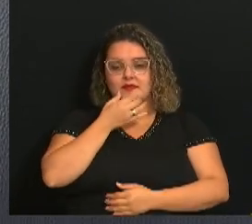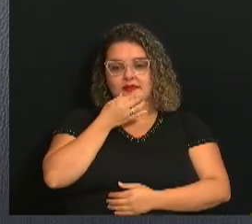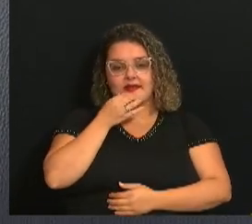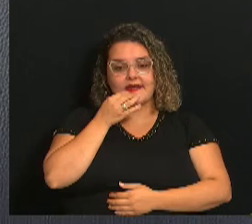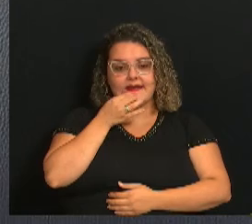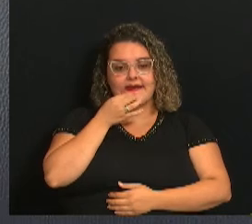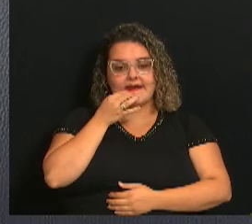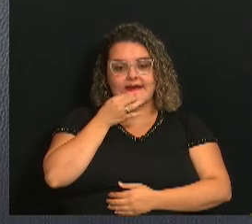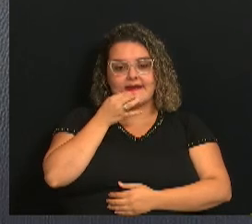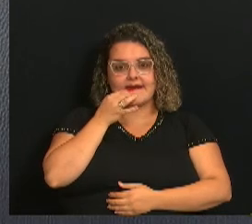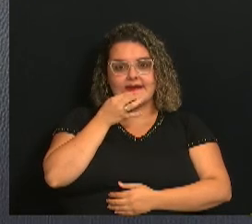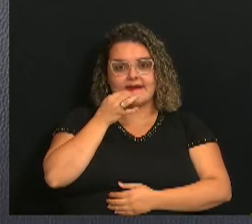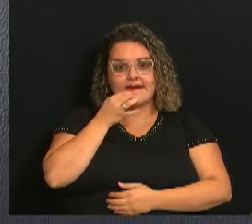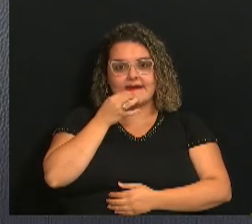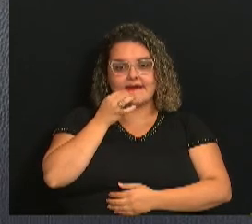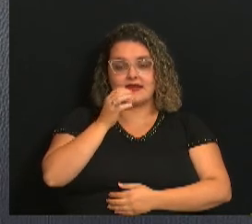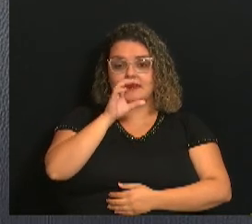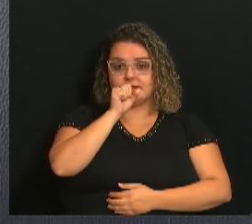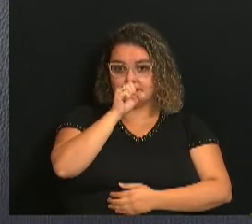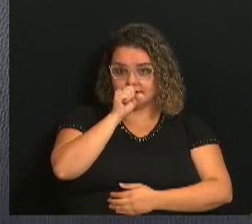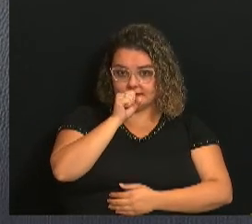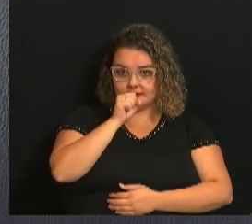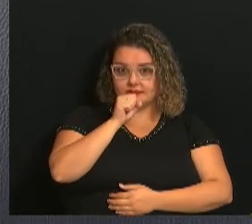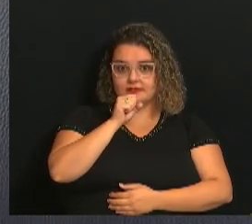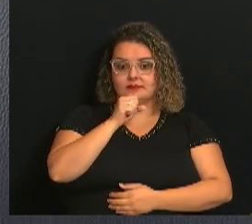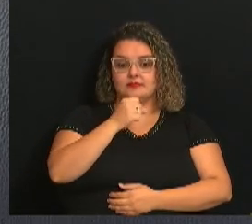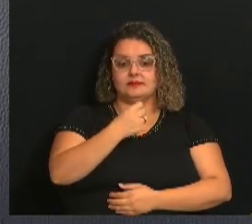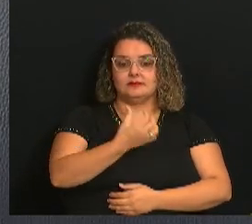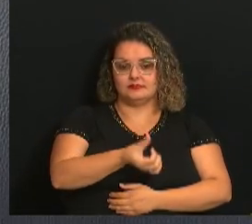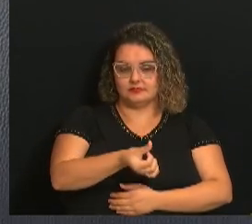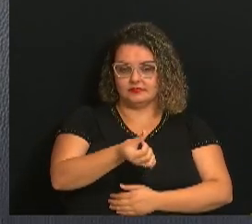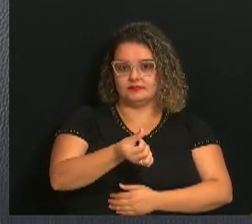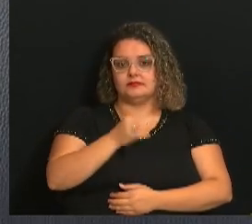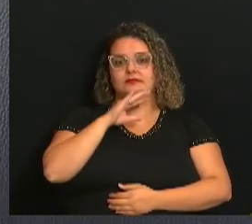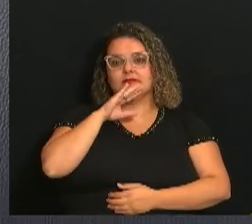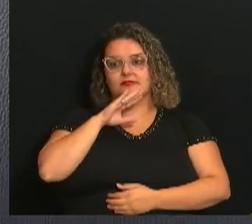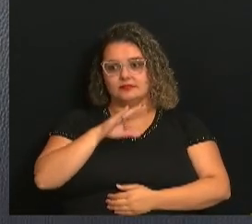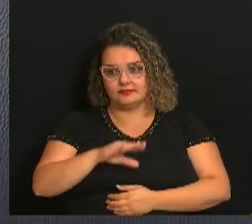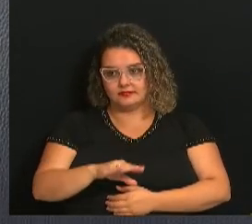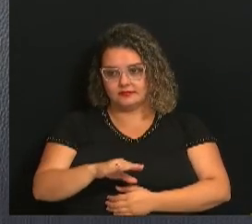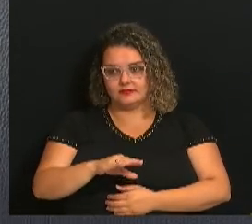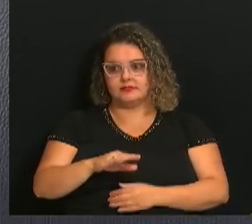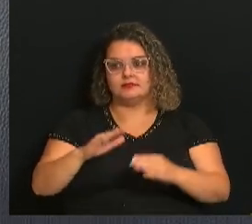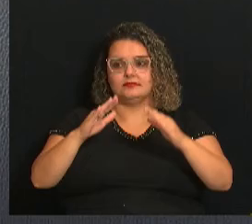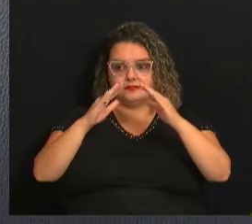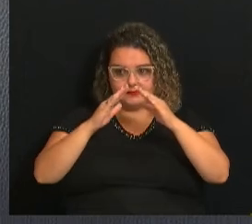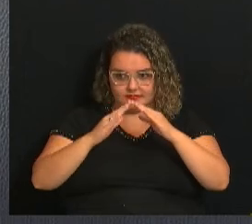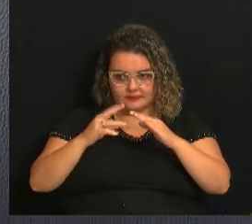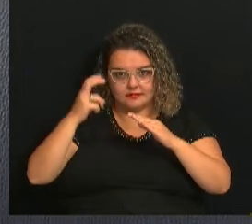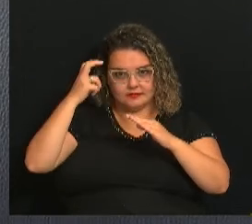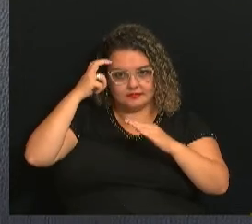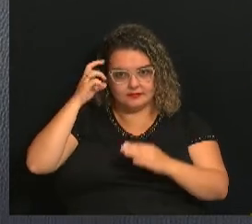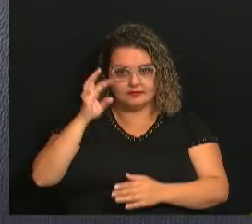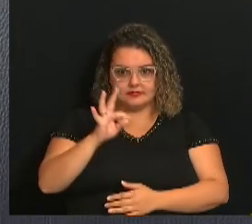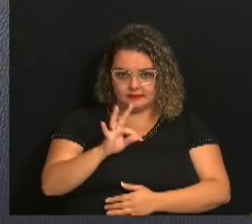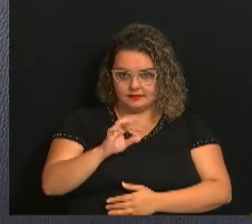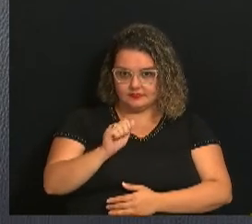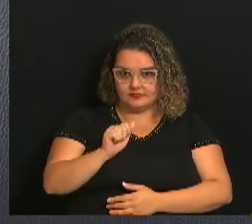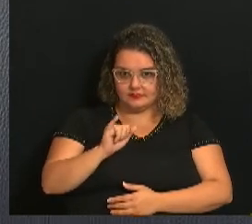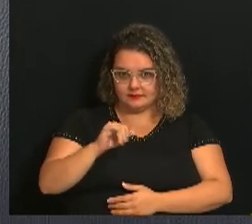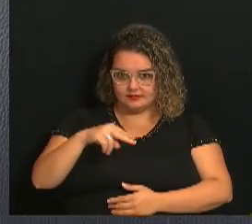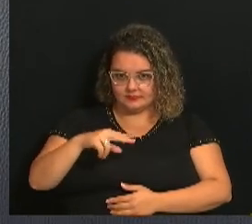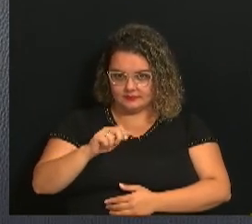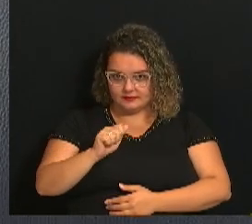no sábado, às 18 horas, nós vamos estar na Casa de Cultura Tainã, que fica ali na região